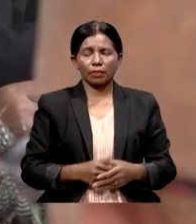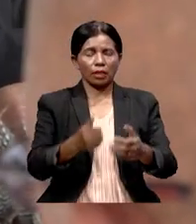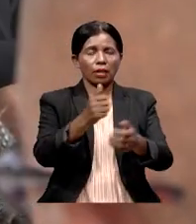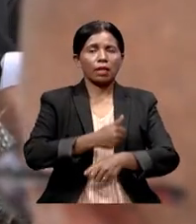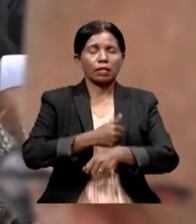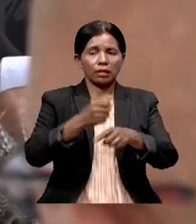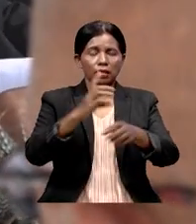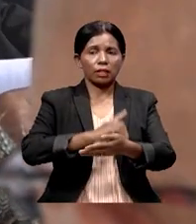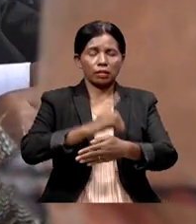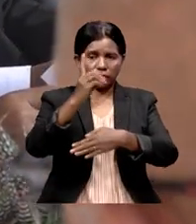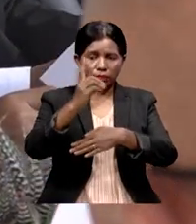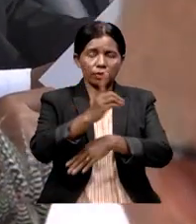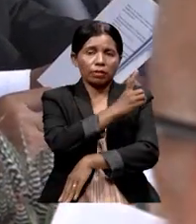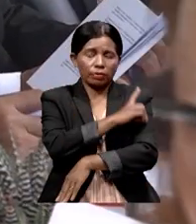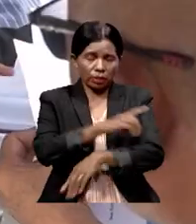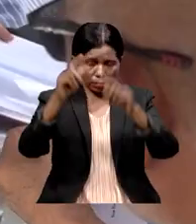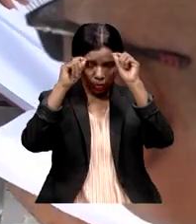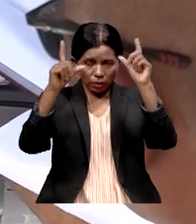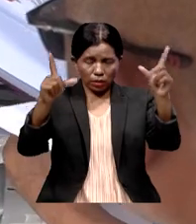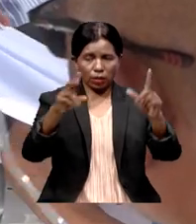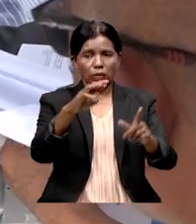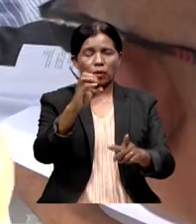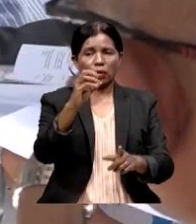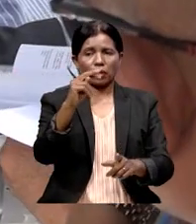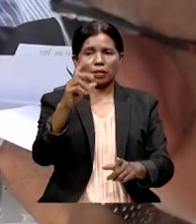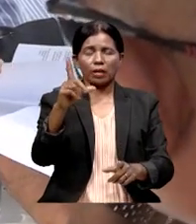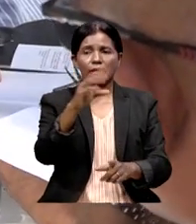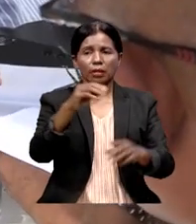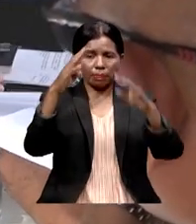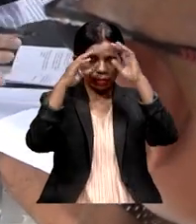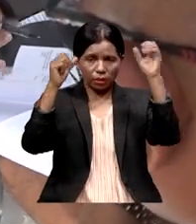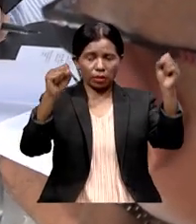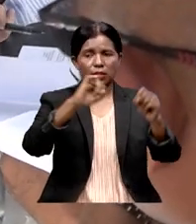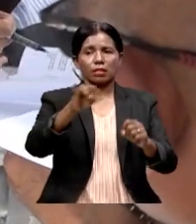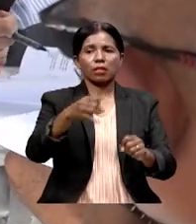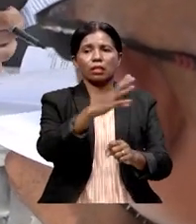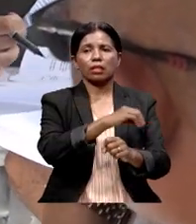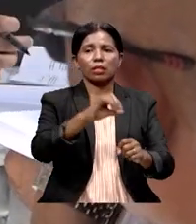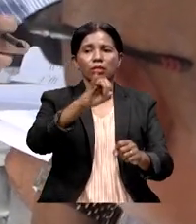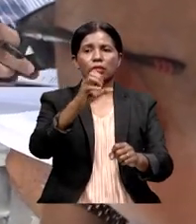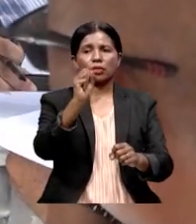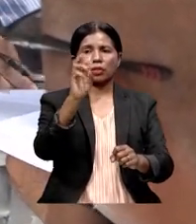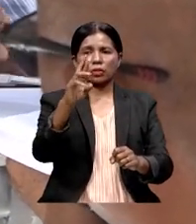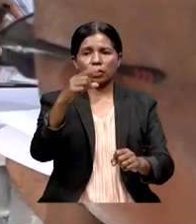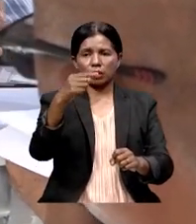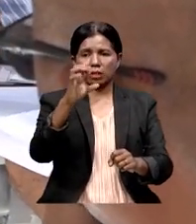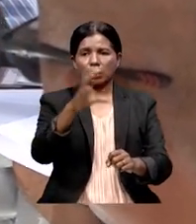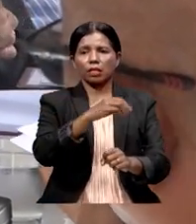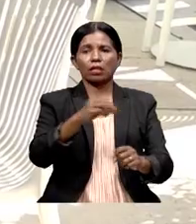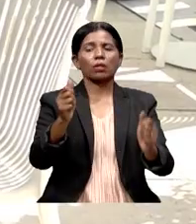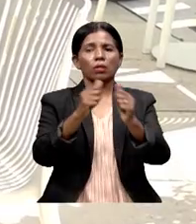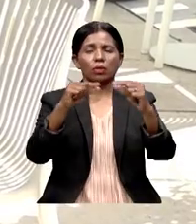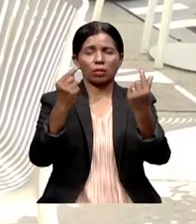Defesa Timor-Leste de Portugal, Coronel Mário Batista Bersama, Presidente CCTL e Azores Emanuel de Araújo Serrano, na